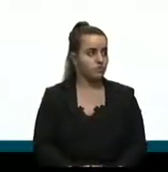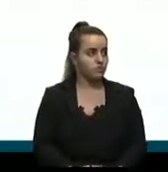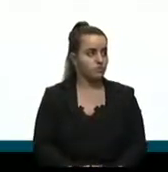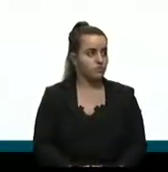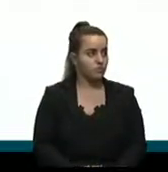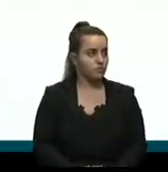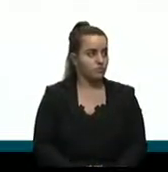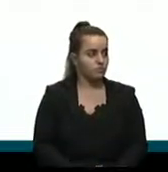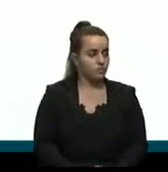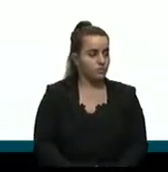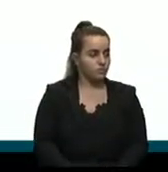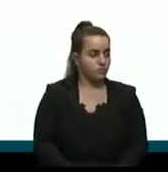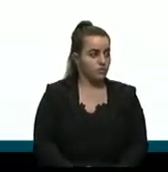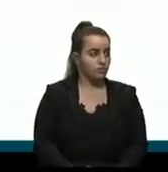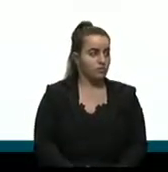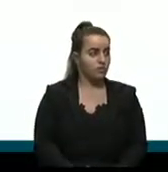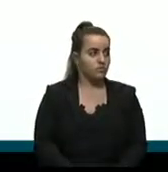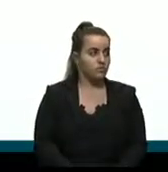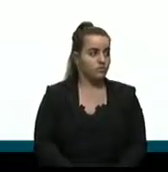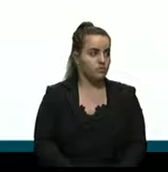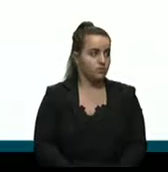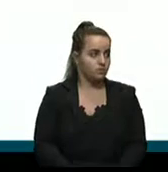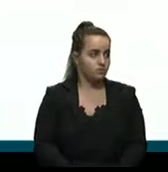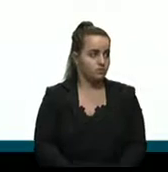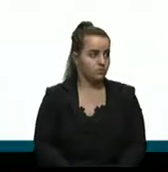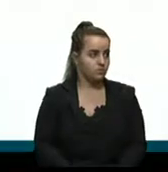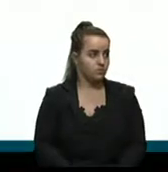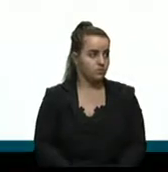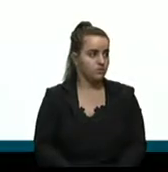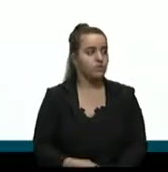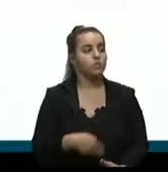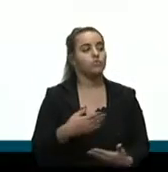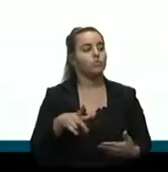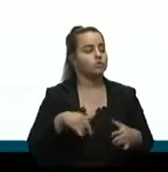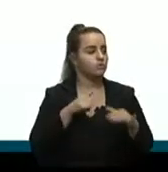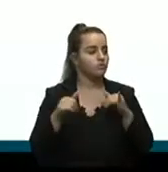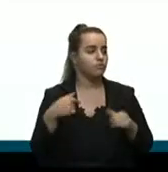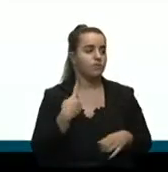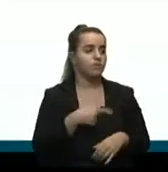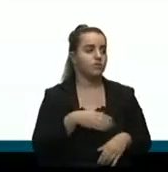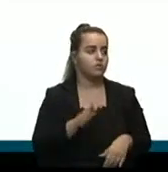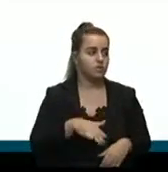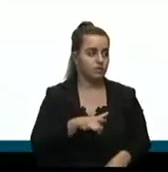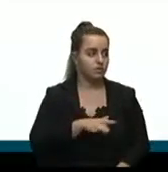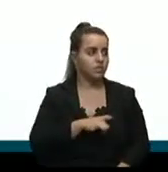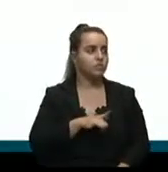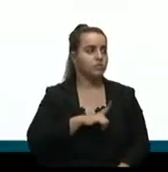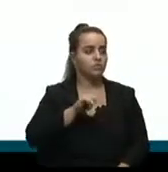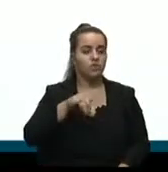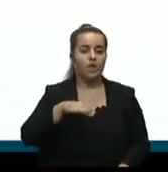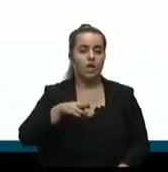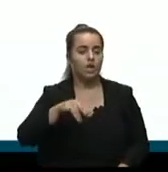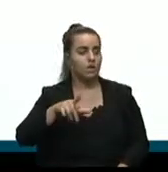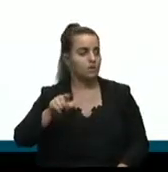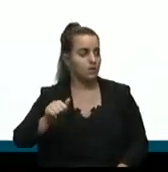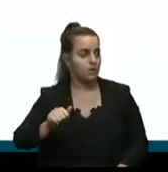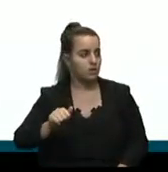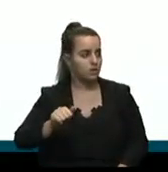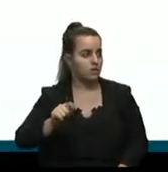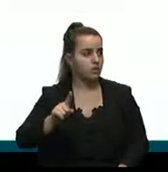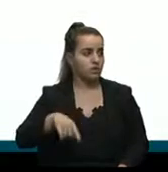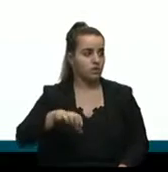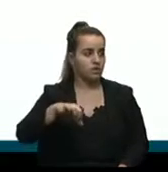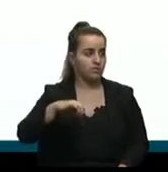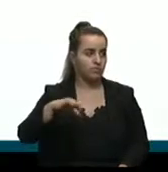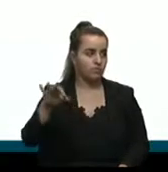variância sobre o erro ao quadrado. Quais são os dados que nós já temos? Nós sabemos que o